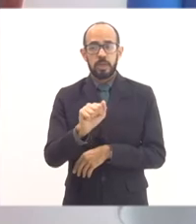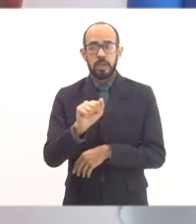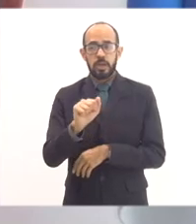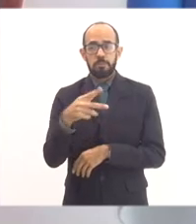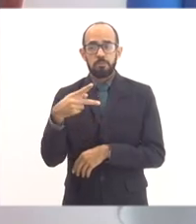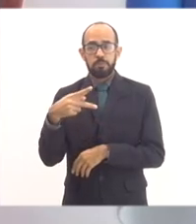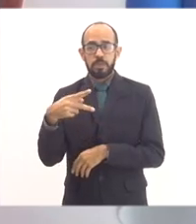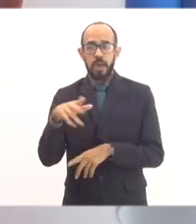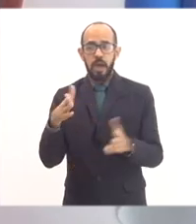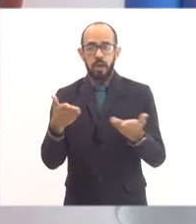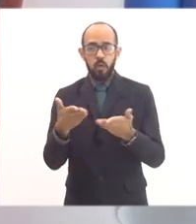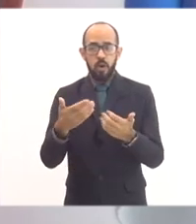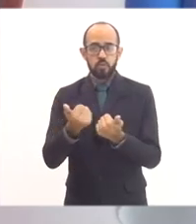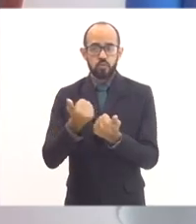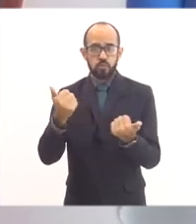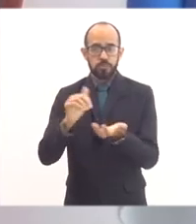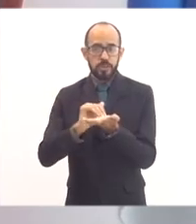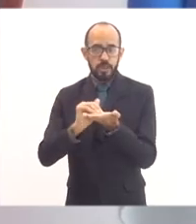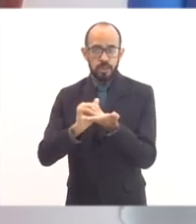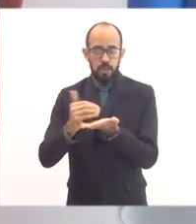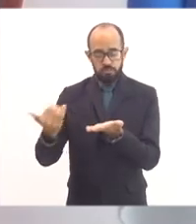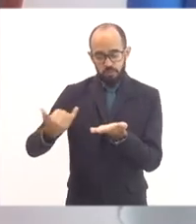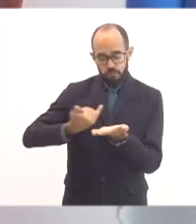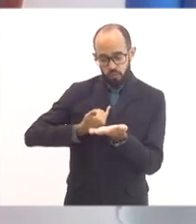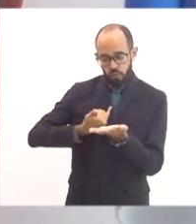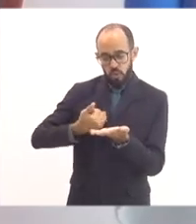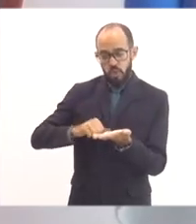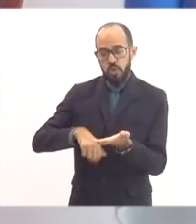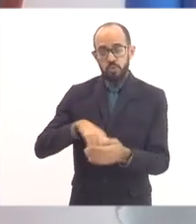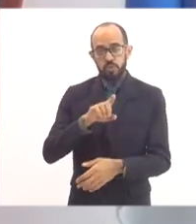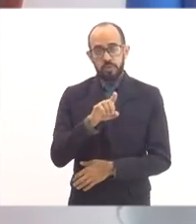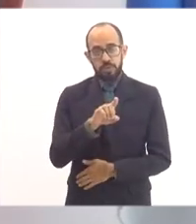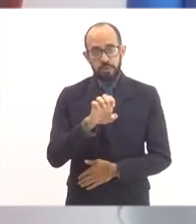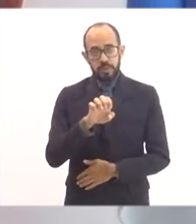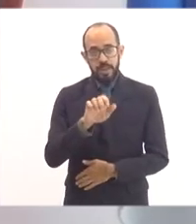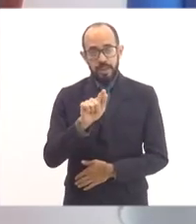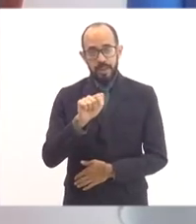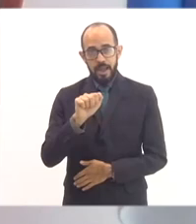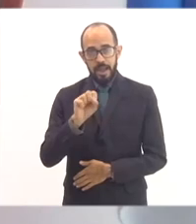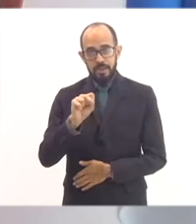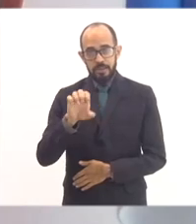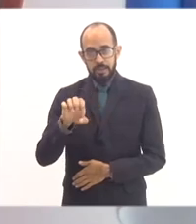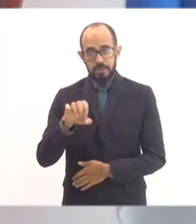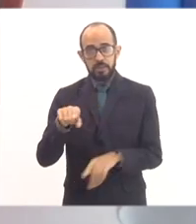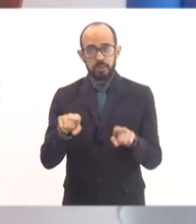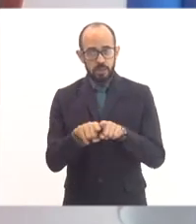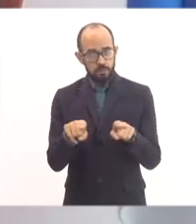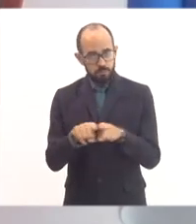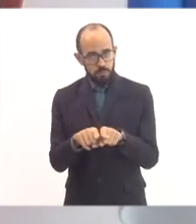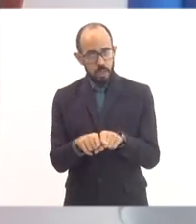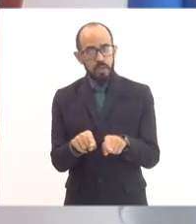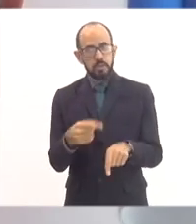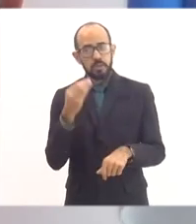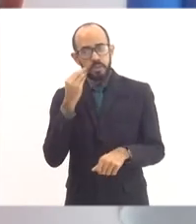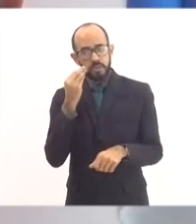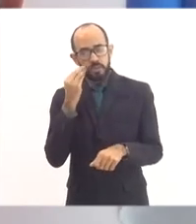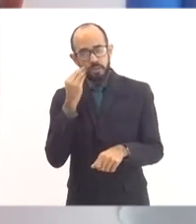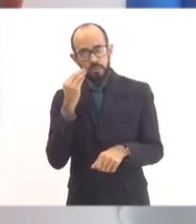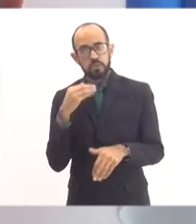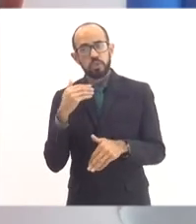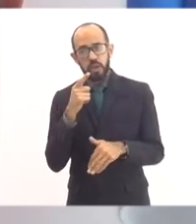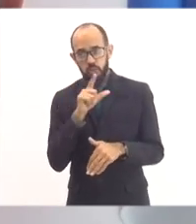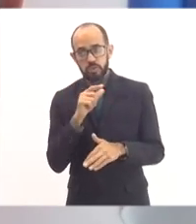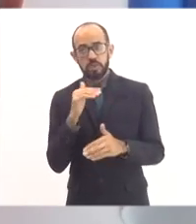do subsecretário, de chamamento do concurso do DEGAS, que foi outro objeto nosso aqui de discussão. Então, a gente tem avançado e